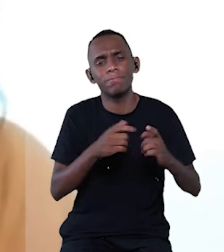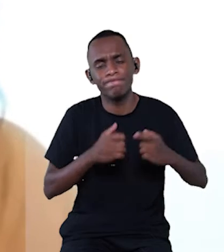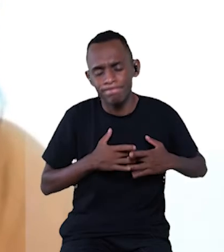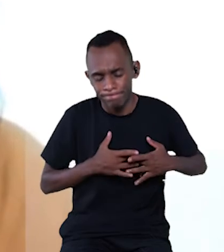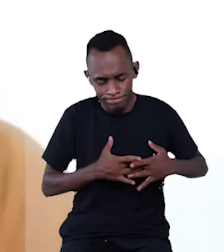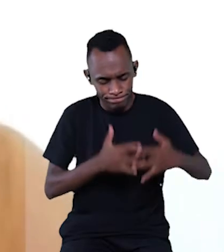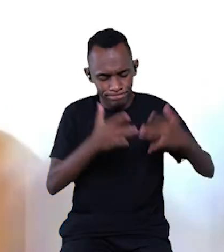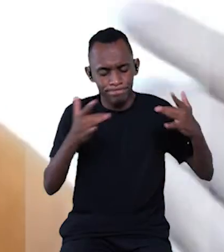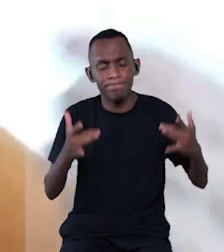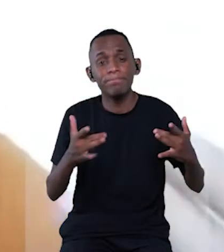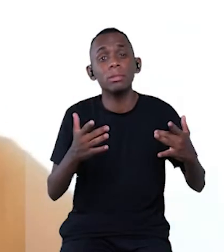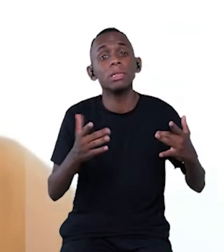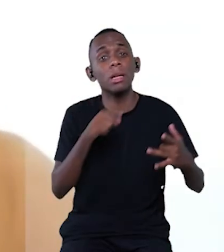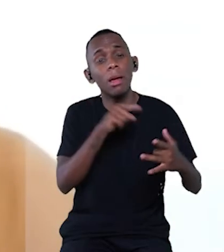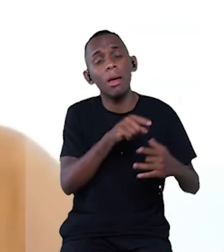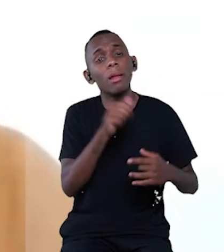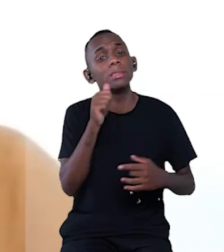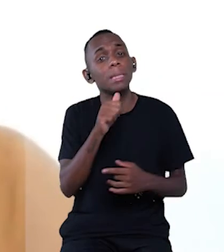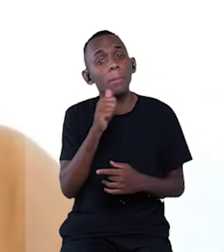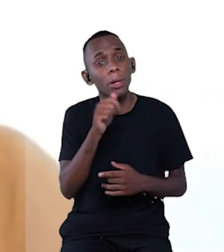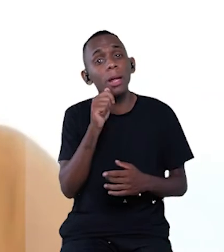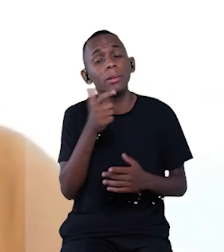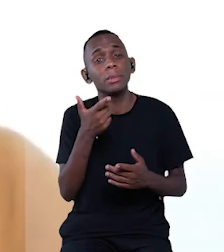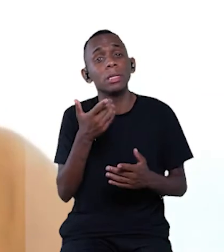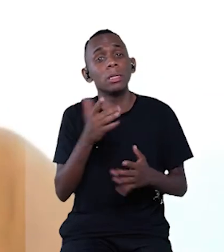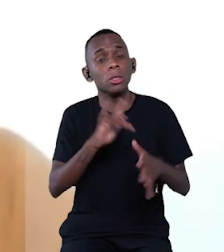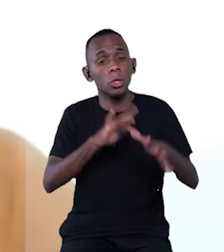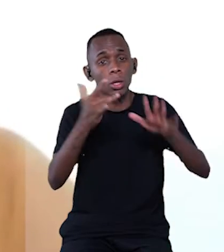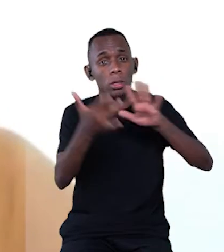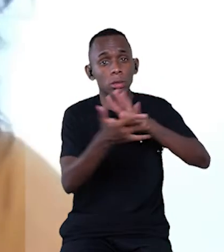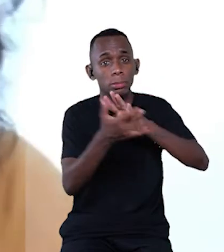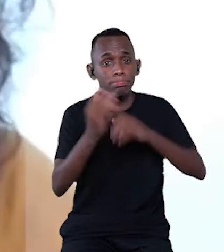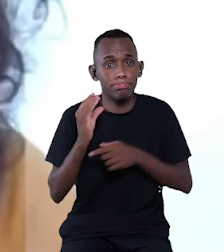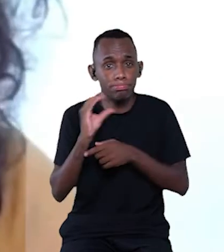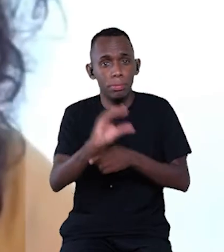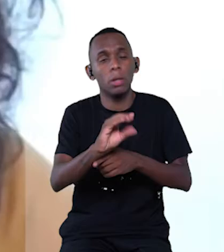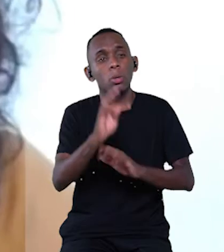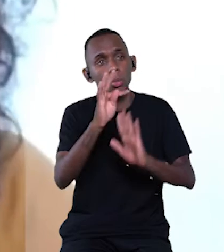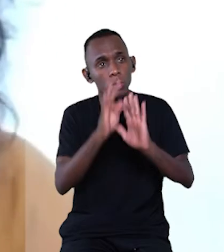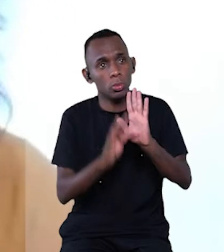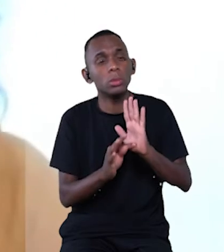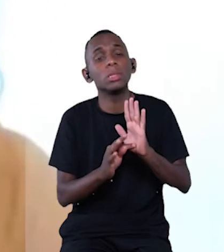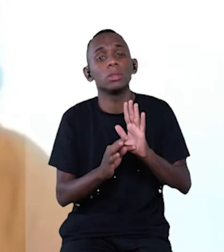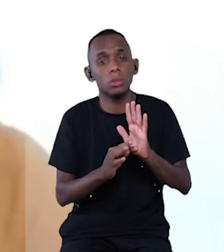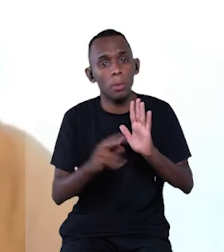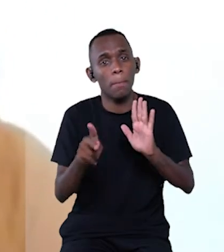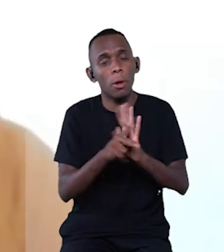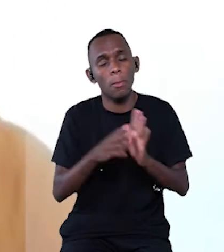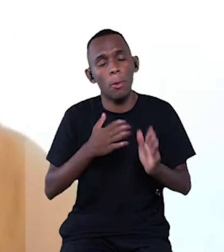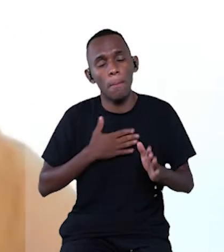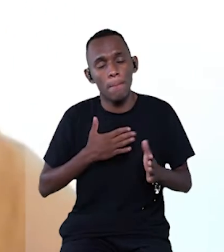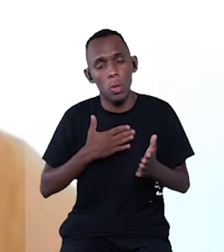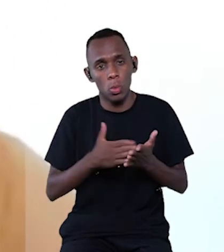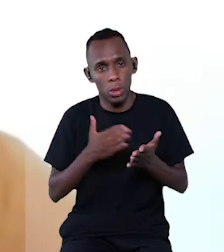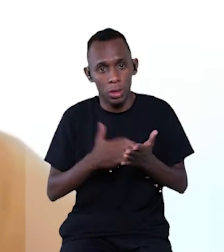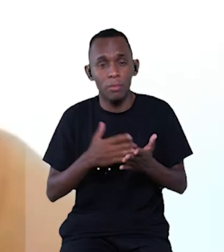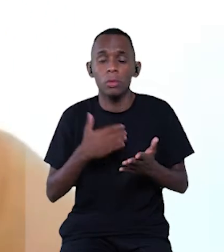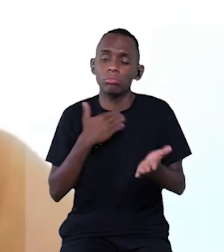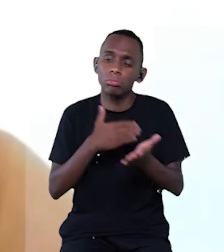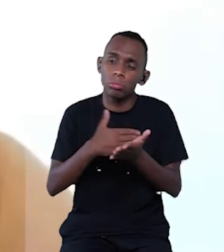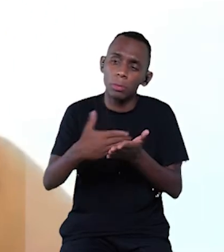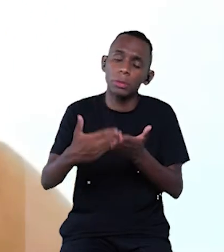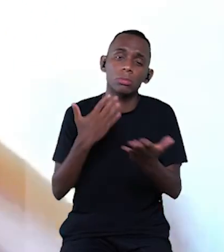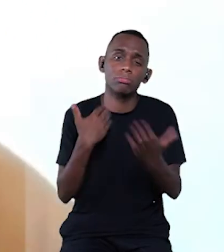generosa, e ela compartilhou nas redes sociais um dos textos do Escafandrista. E aí a gente começou